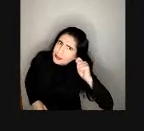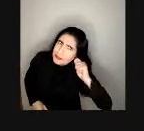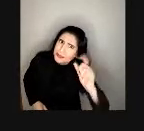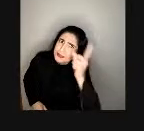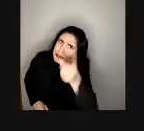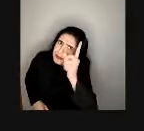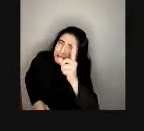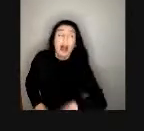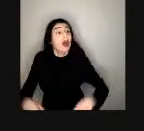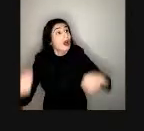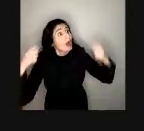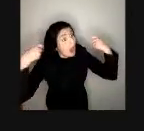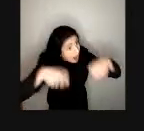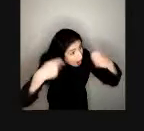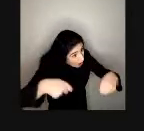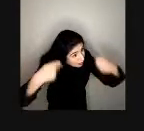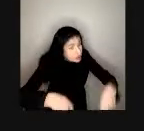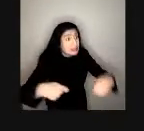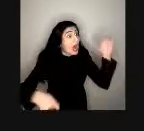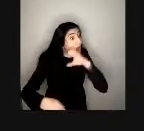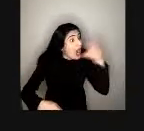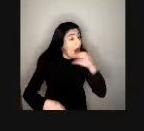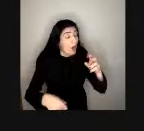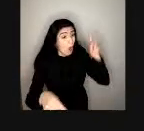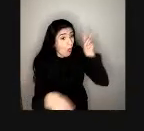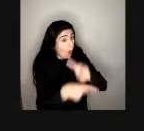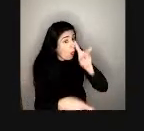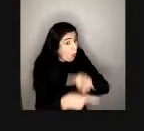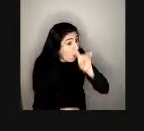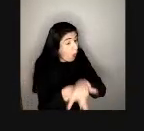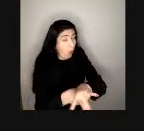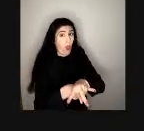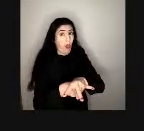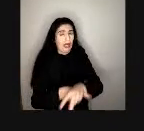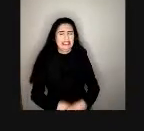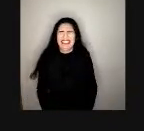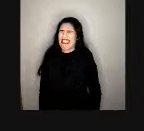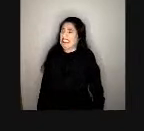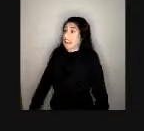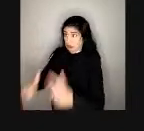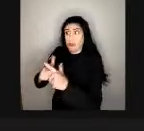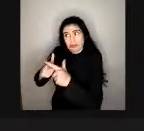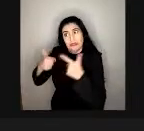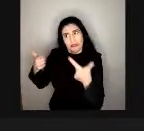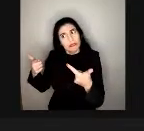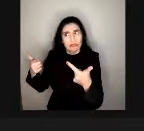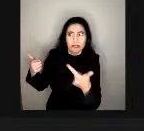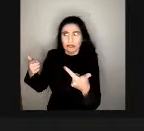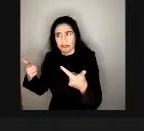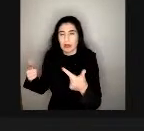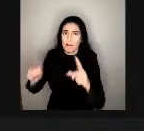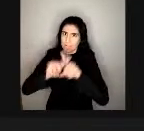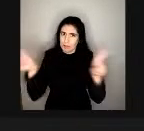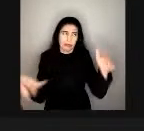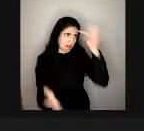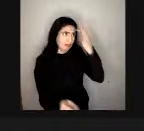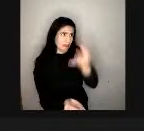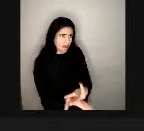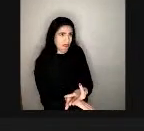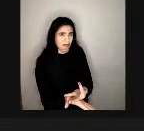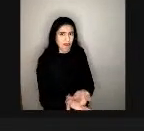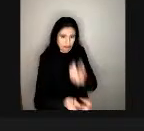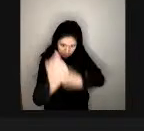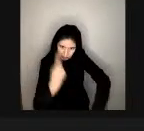E foi um tratamento difícil, né? Tive muita sorte, mas ao mesmo tempo muita fé que ia conseguir vencer